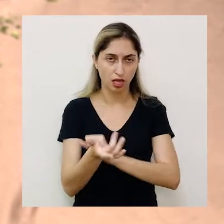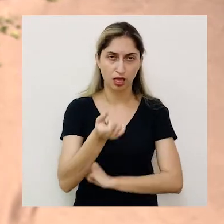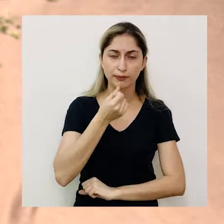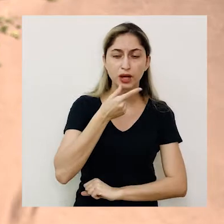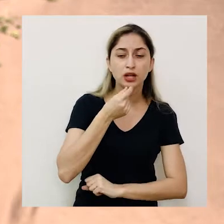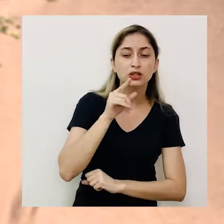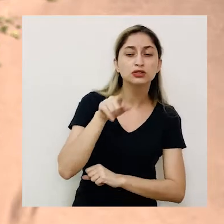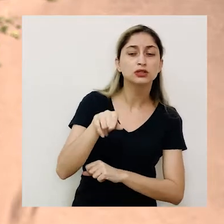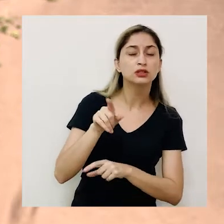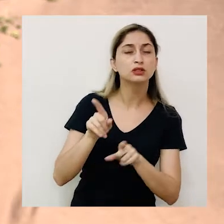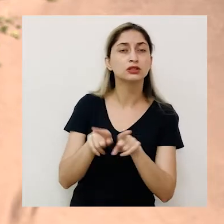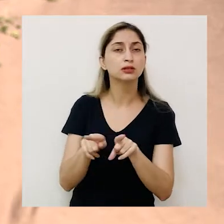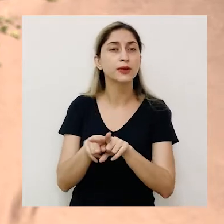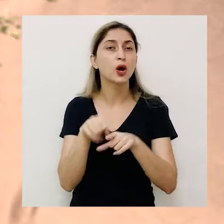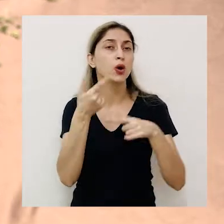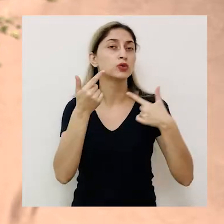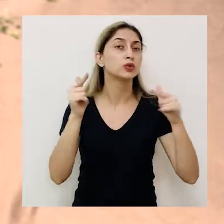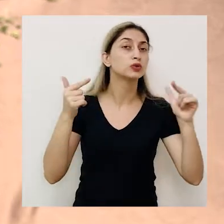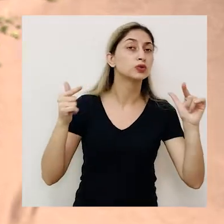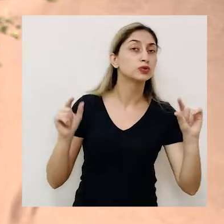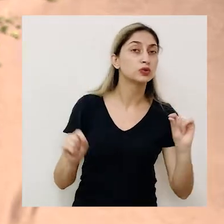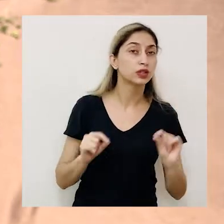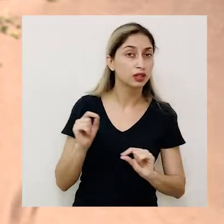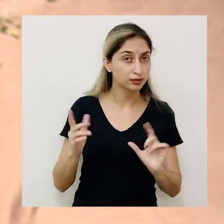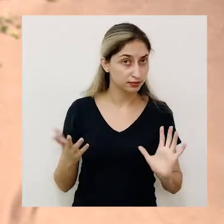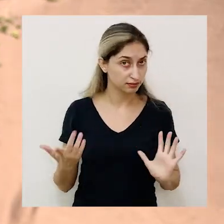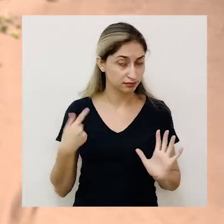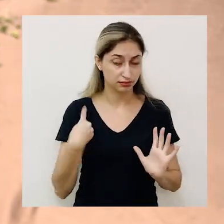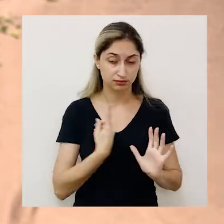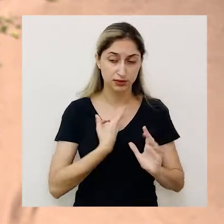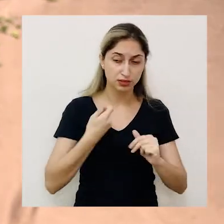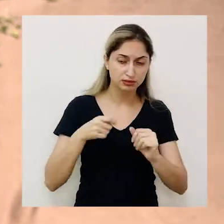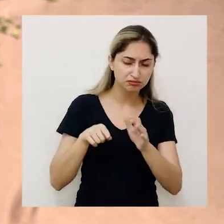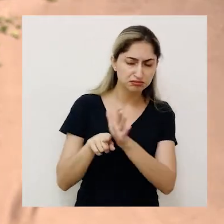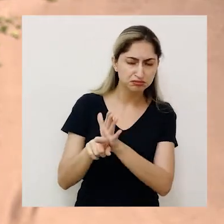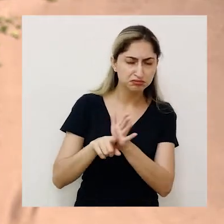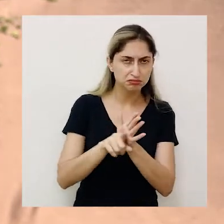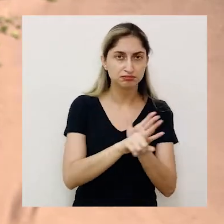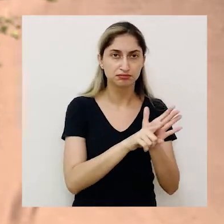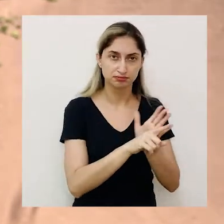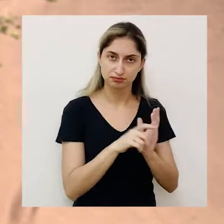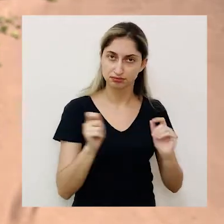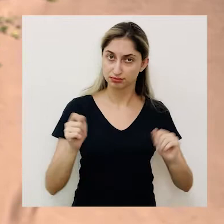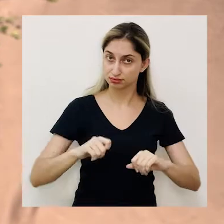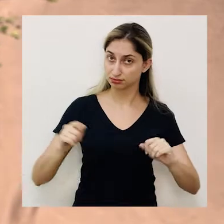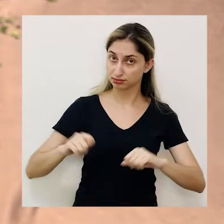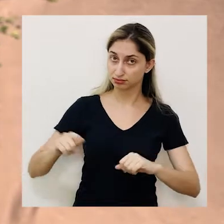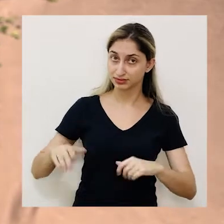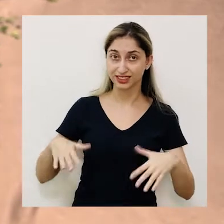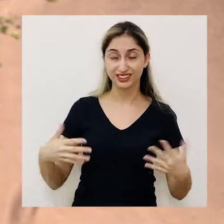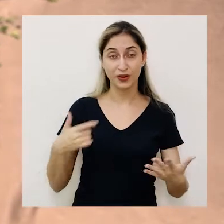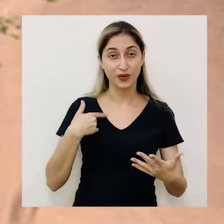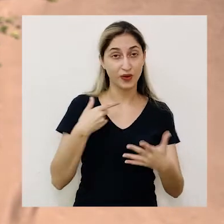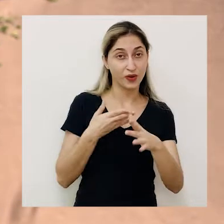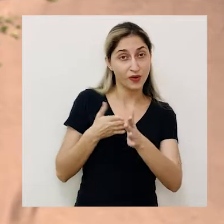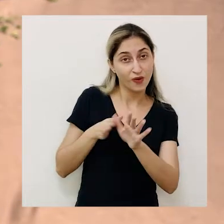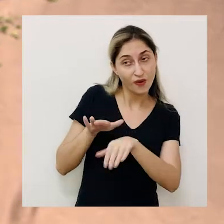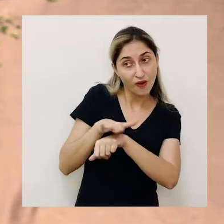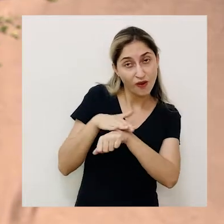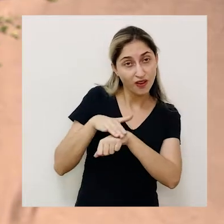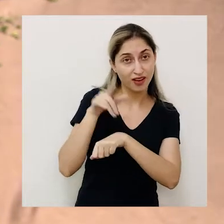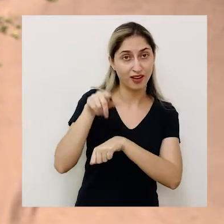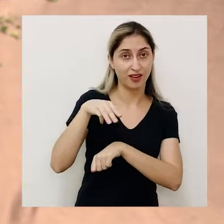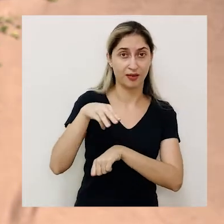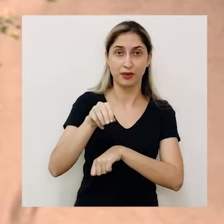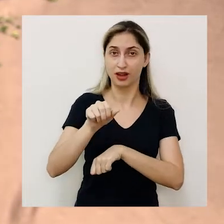gente não está muito acostumado, ou a gente não tem esse costume de pedir para a erva, Então acho que essa conversa com a Mayra foi tipo